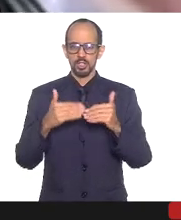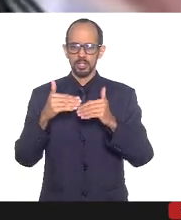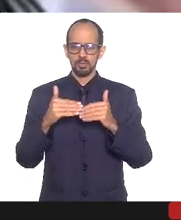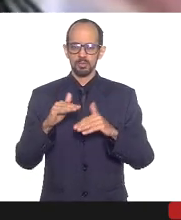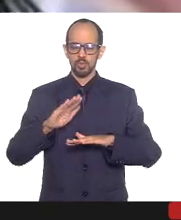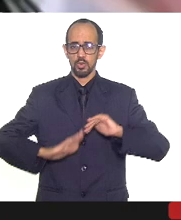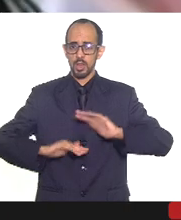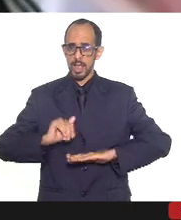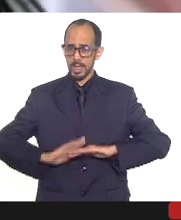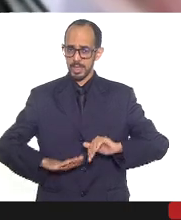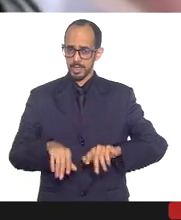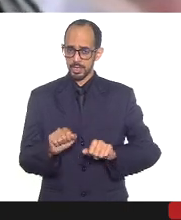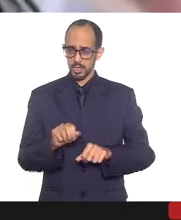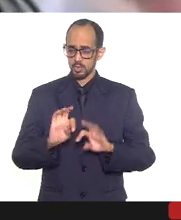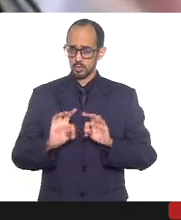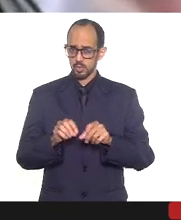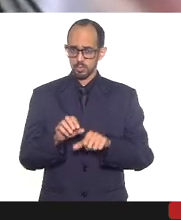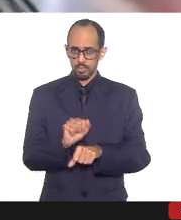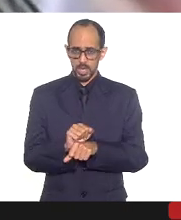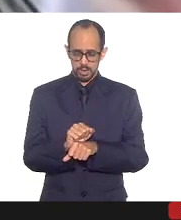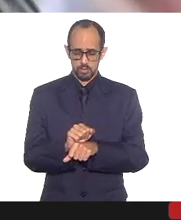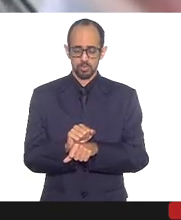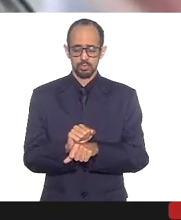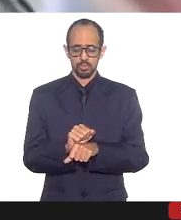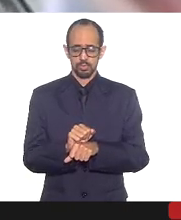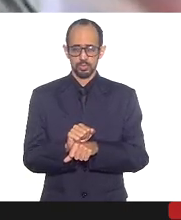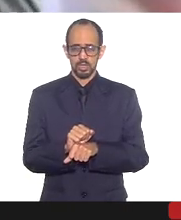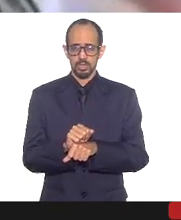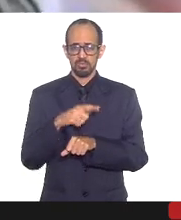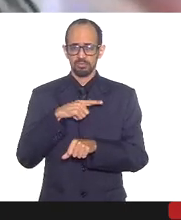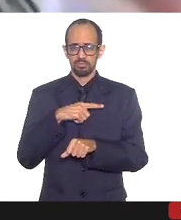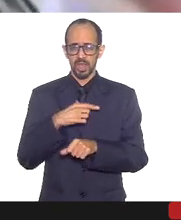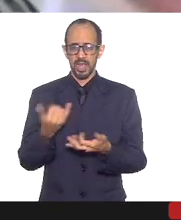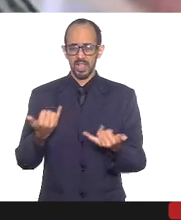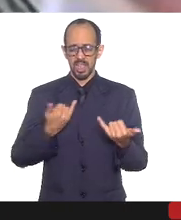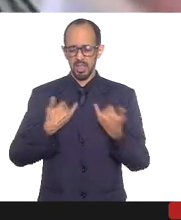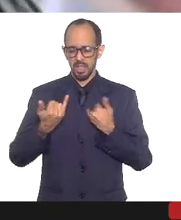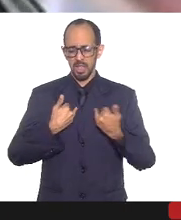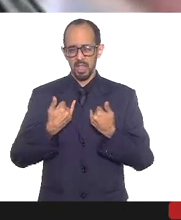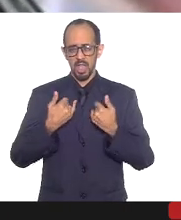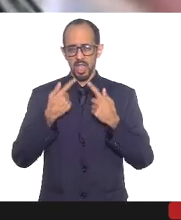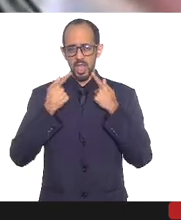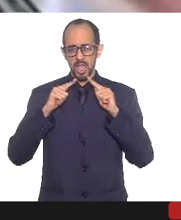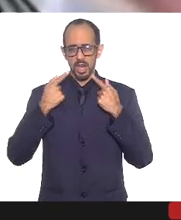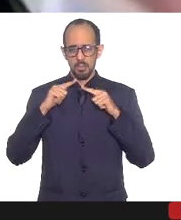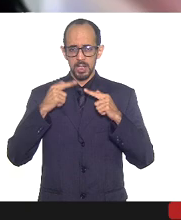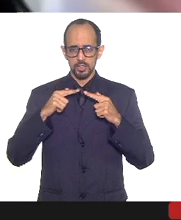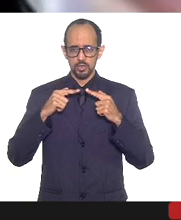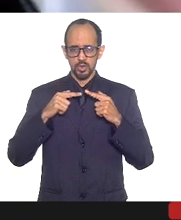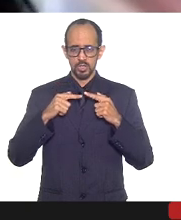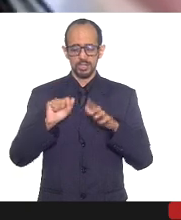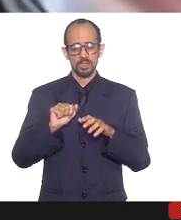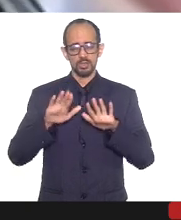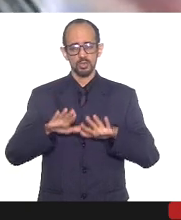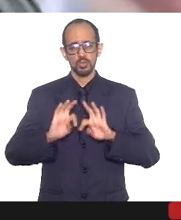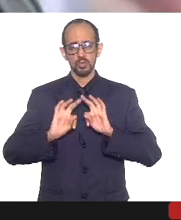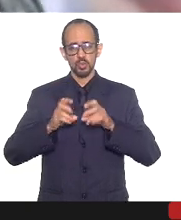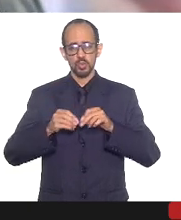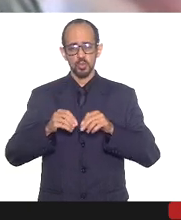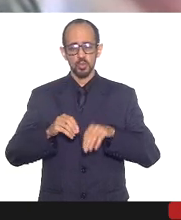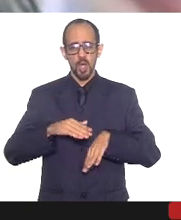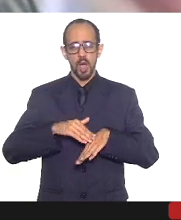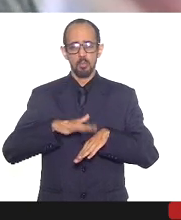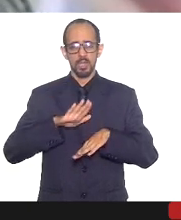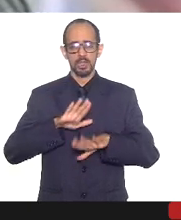totalmente congelados. A gente tem recebido aí muitas denúncias, muitas reclamações, né? E tudo aumentando, mas o salário